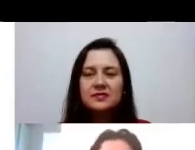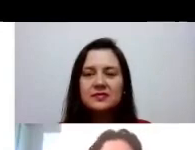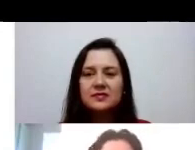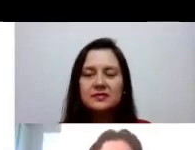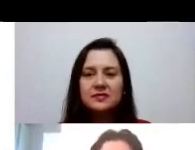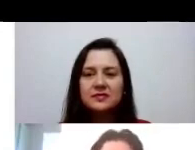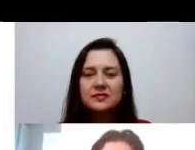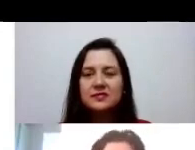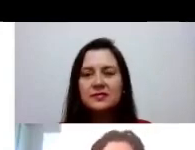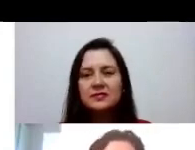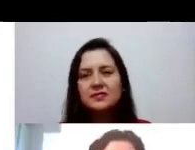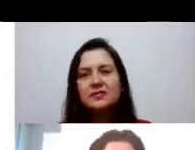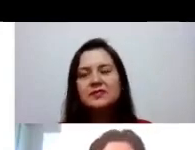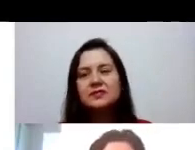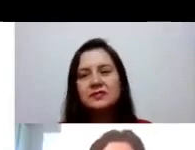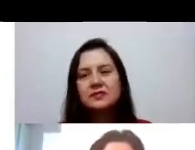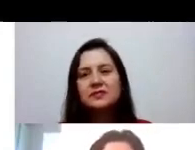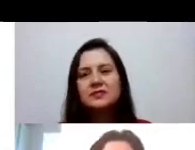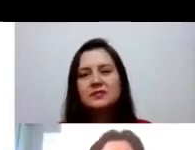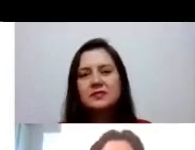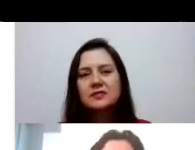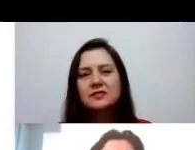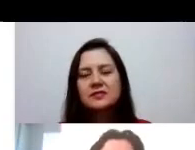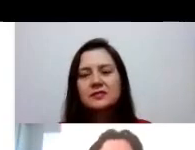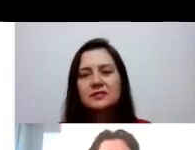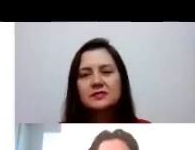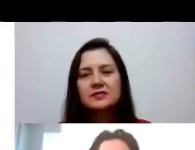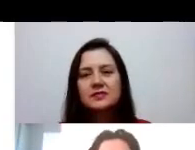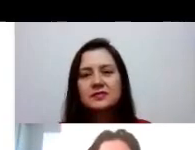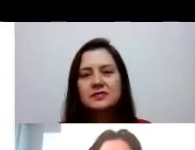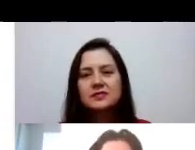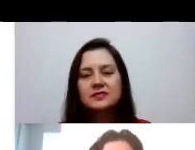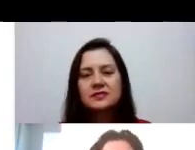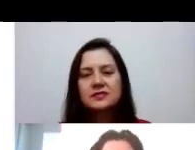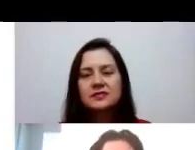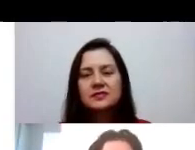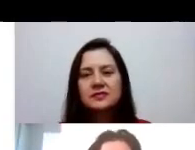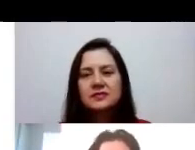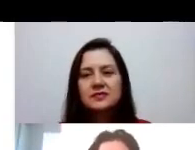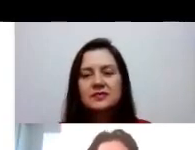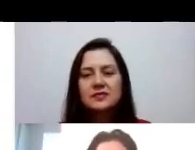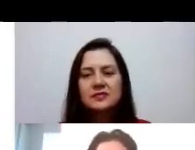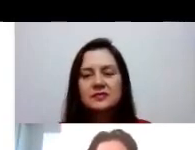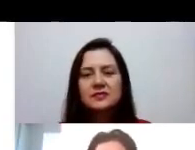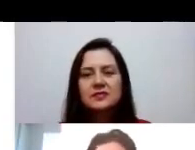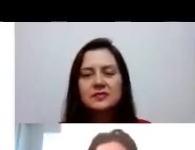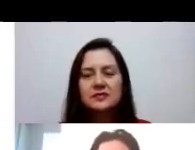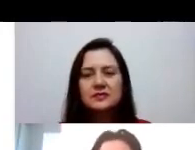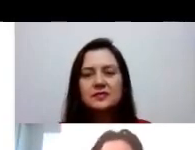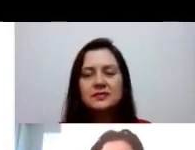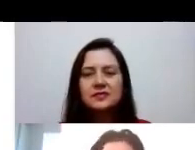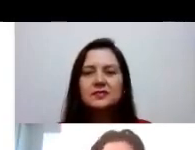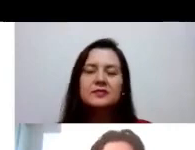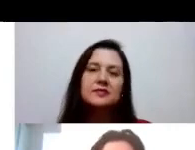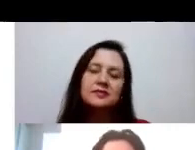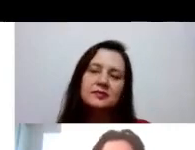prevalecer o interesse individual, pessoal. Então, assim, sempre pondere isso. Se eu for fazer isso, eu vou atingir quantas pessoas e vou